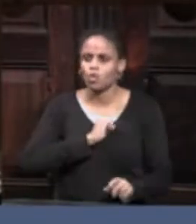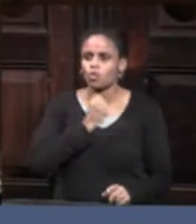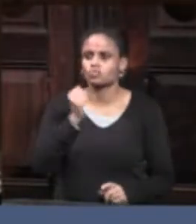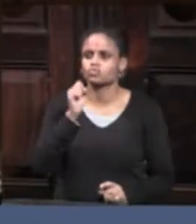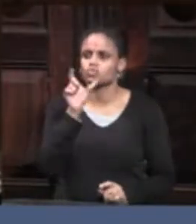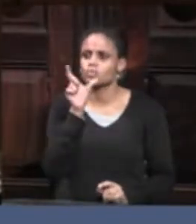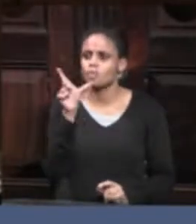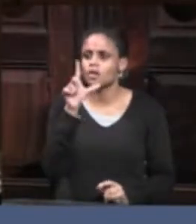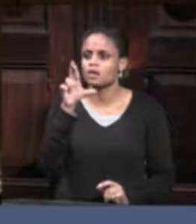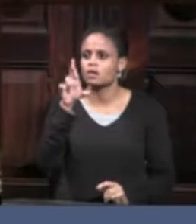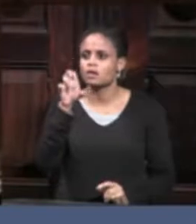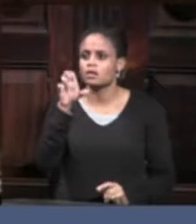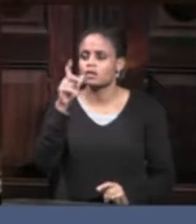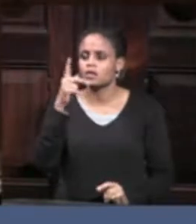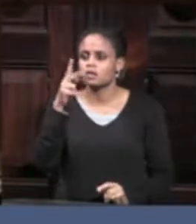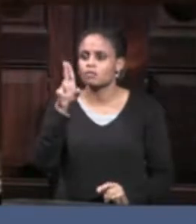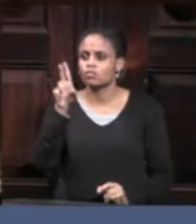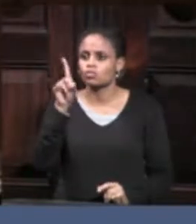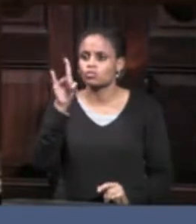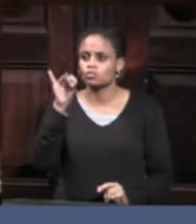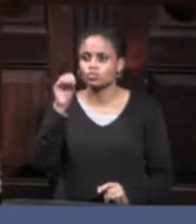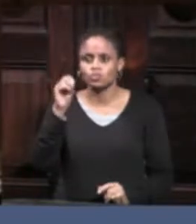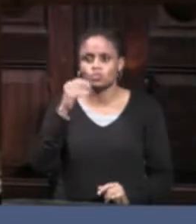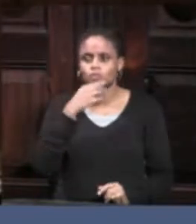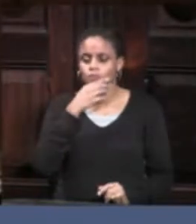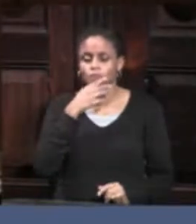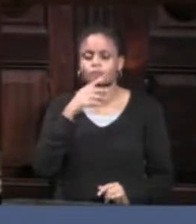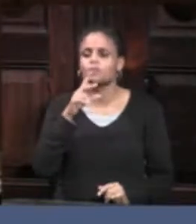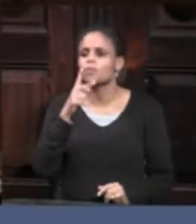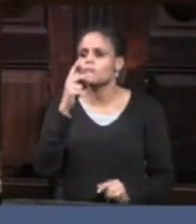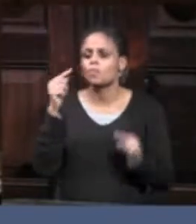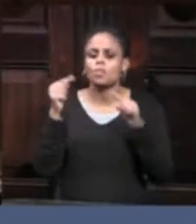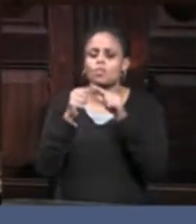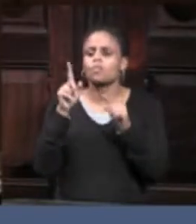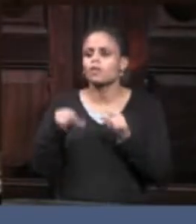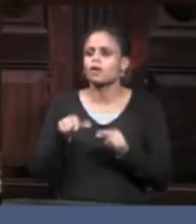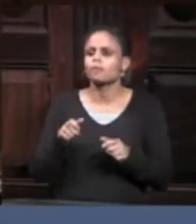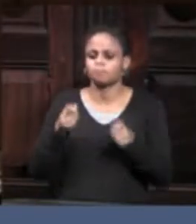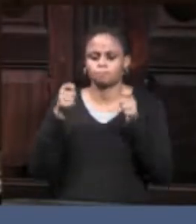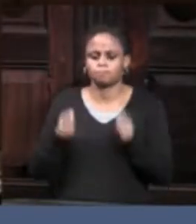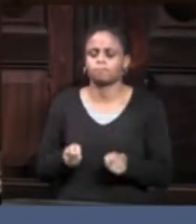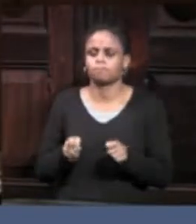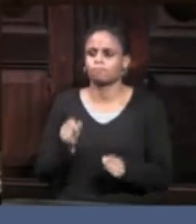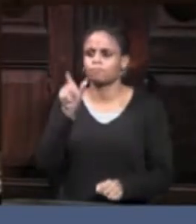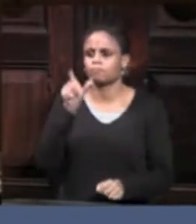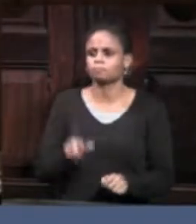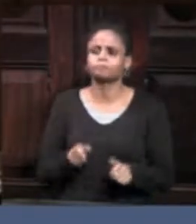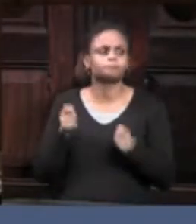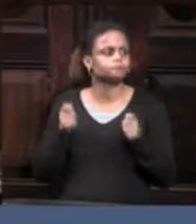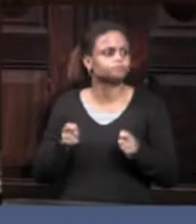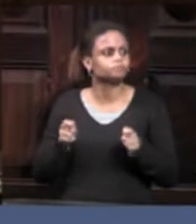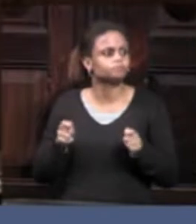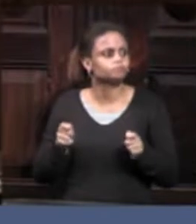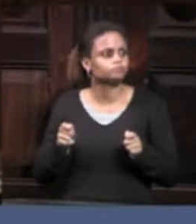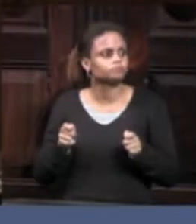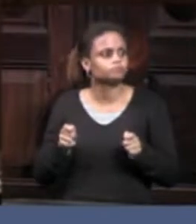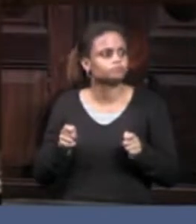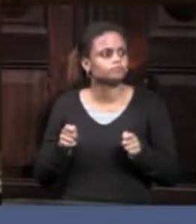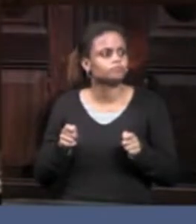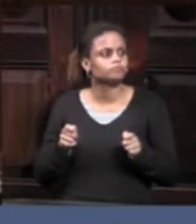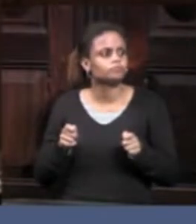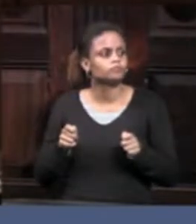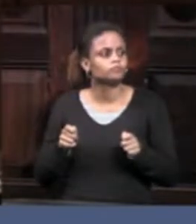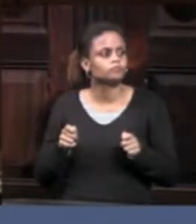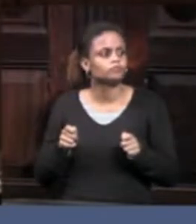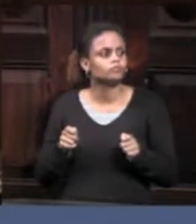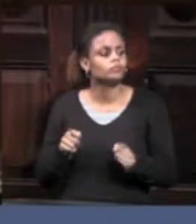que simboliza um posicionamento firme e da maioria da casa, do